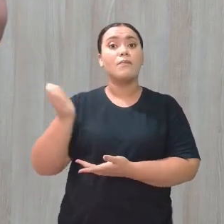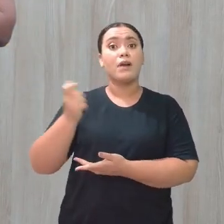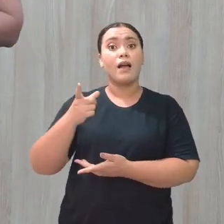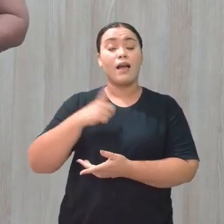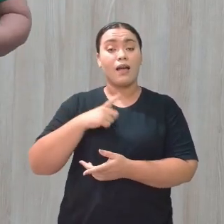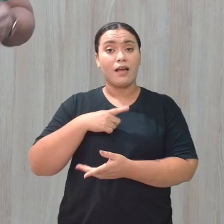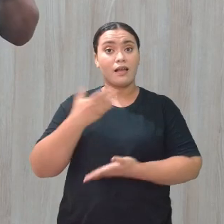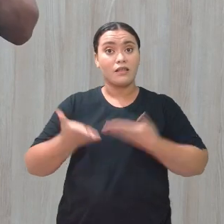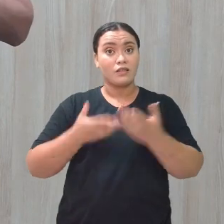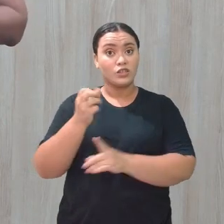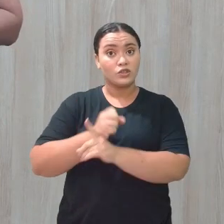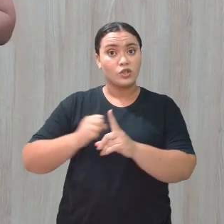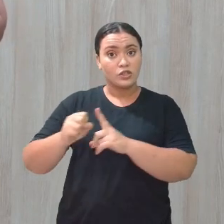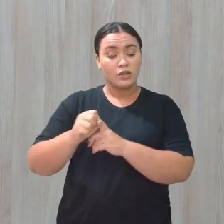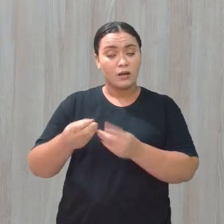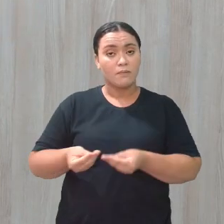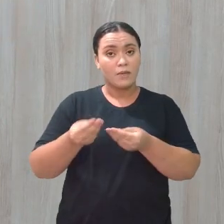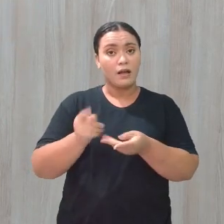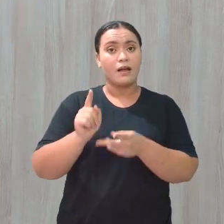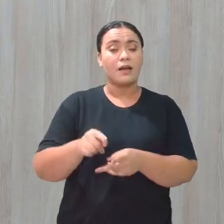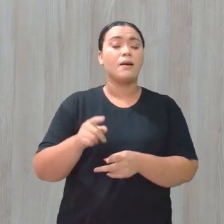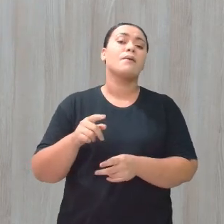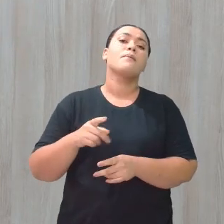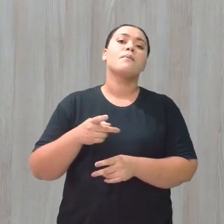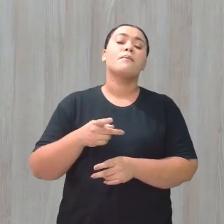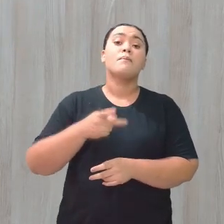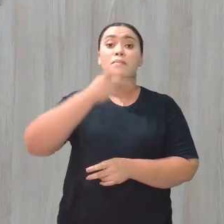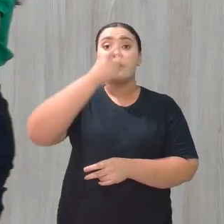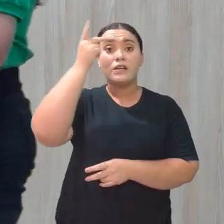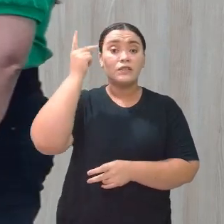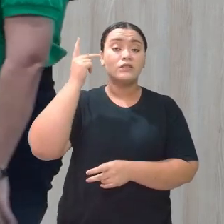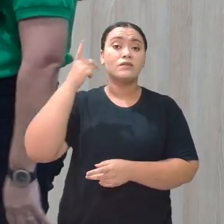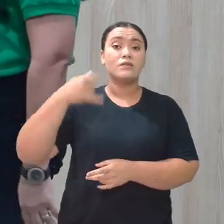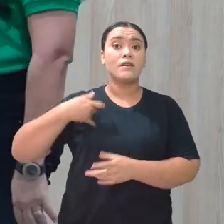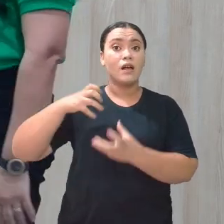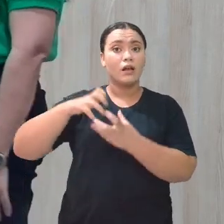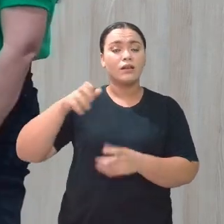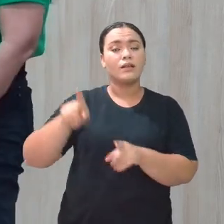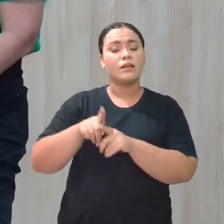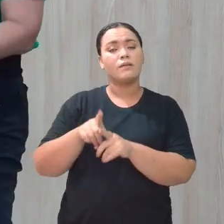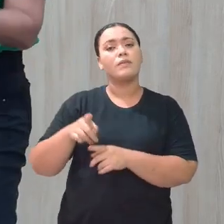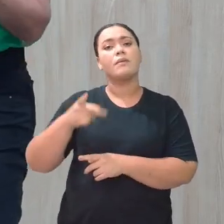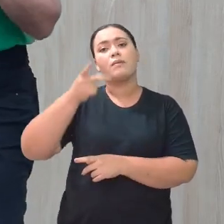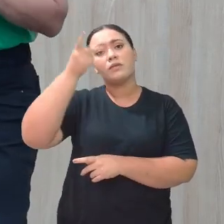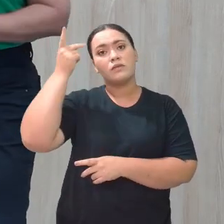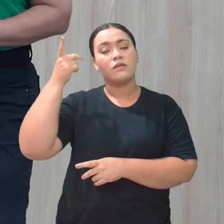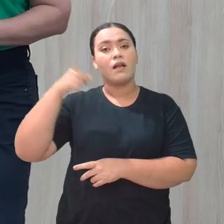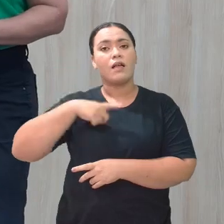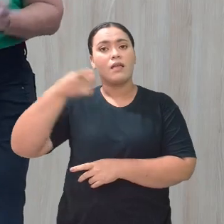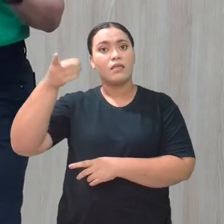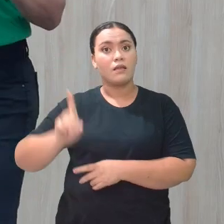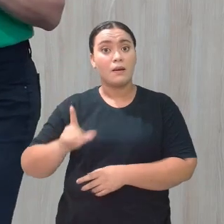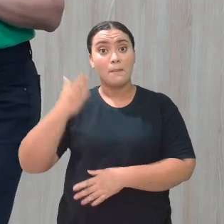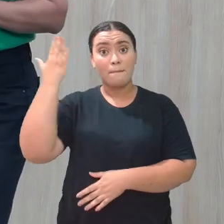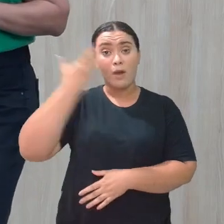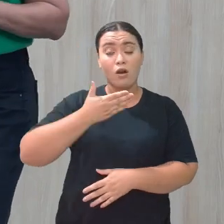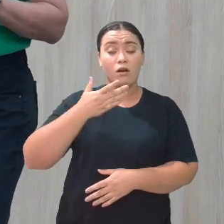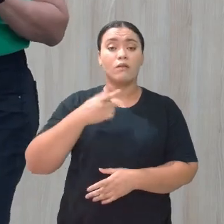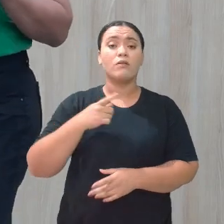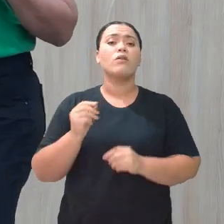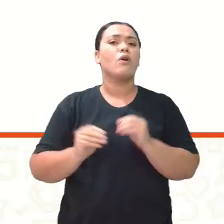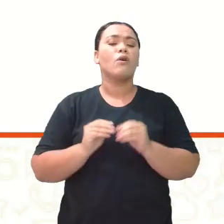assistência social a idosos e pessoas que tenham alguma deficiência, que comprovem que não tem